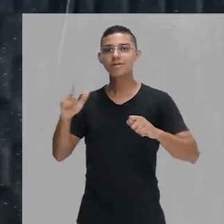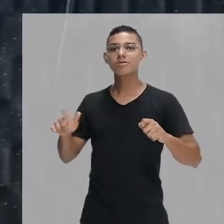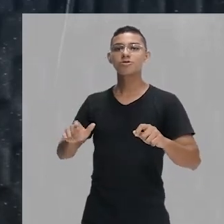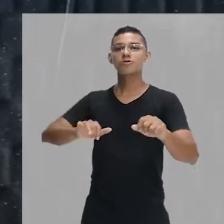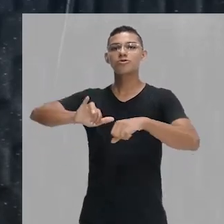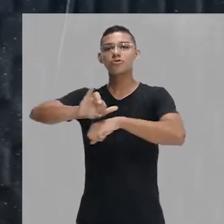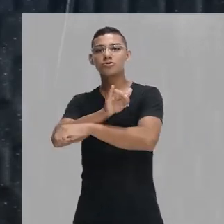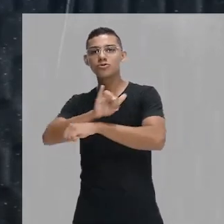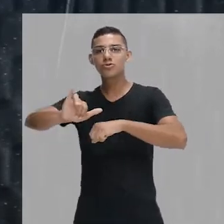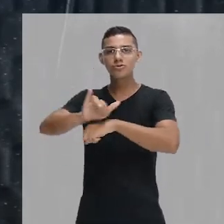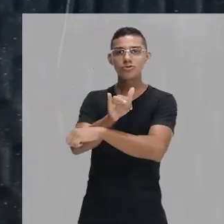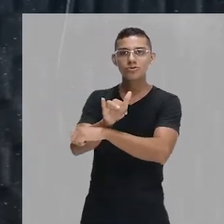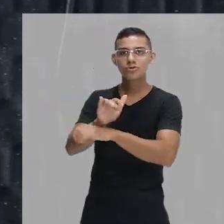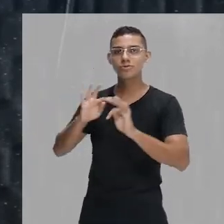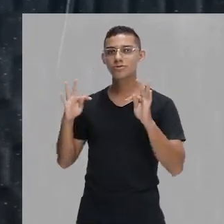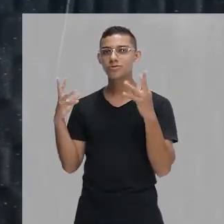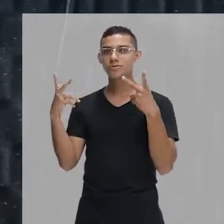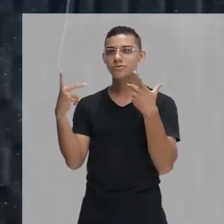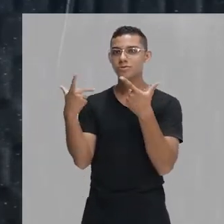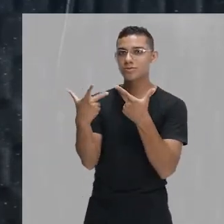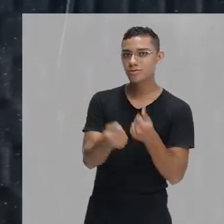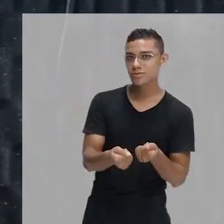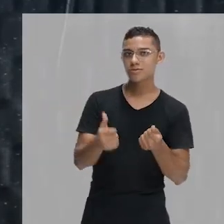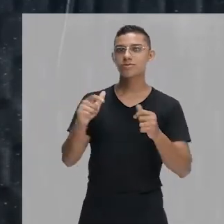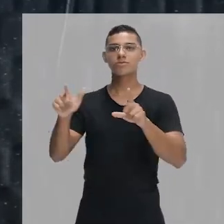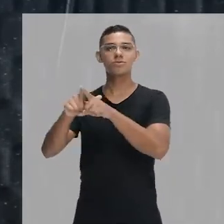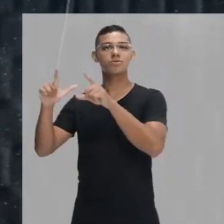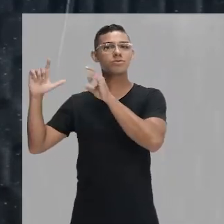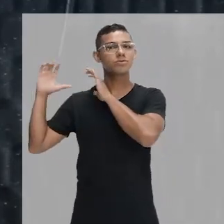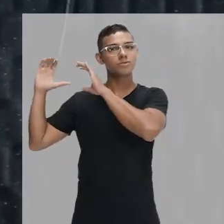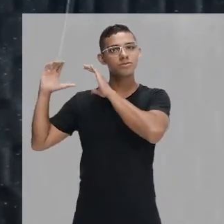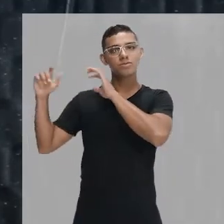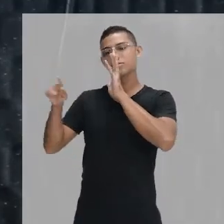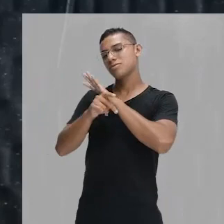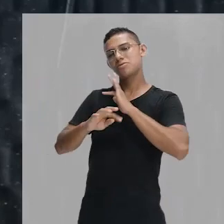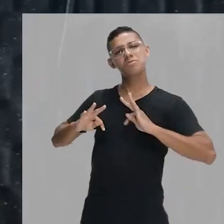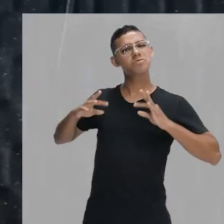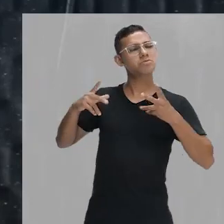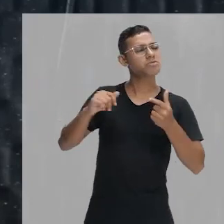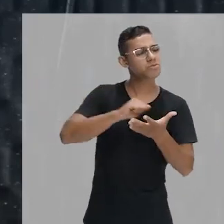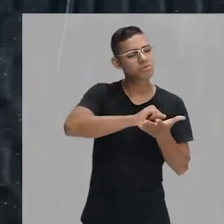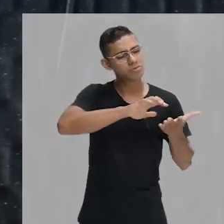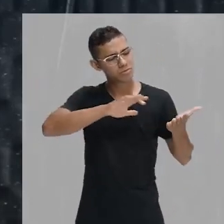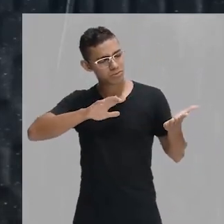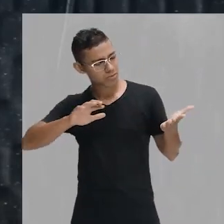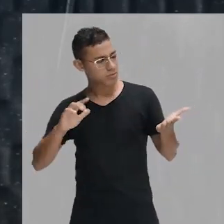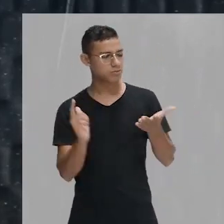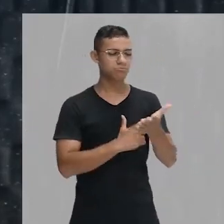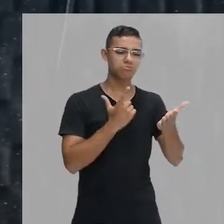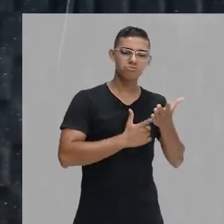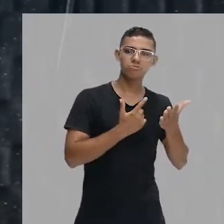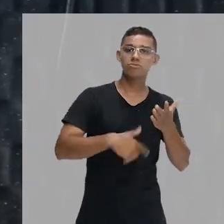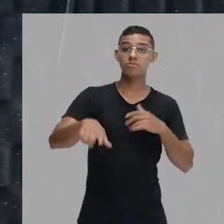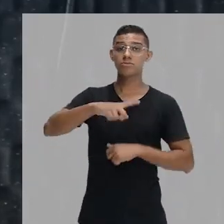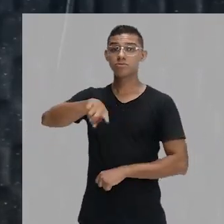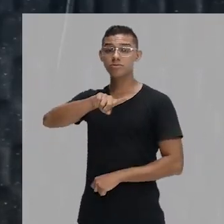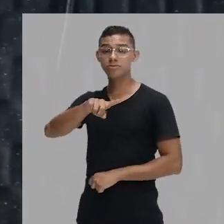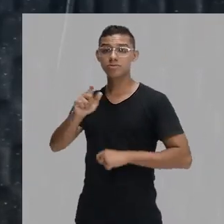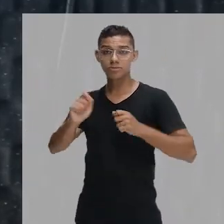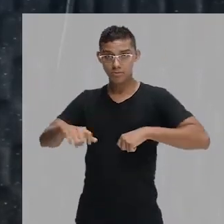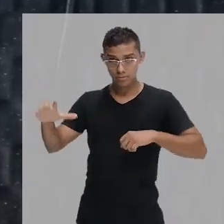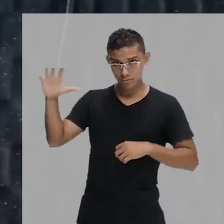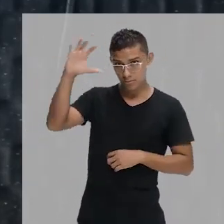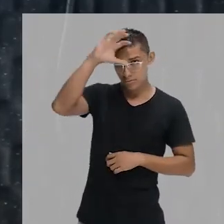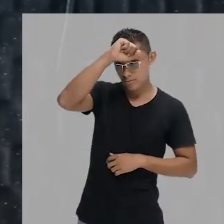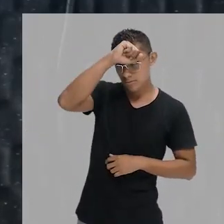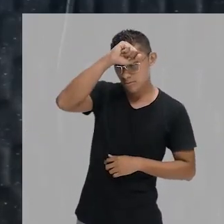TV, a gente coloca lá, disponibiliza mais atividades, apostila, todo o material de suporte para que você fique em casa aprendendo.